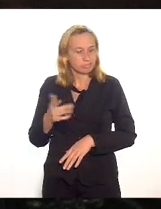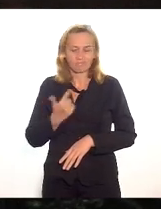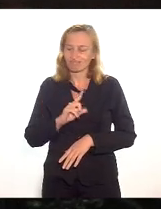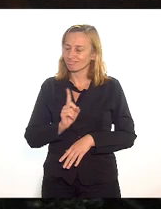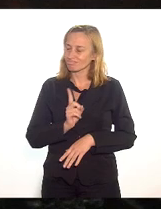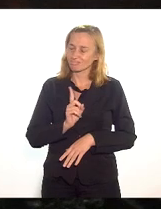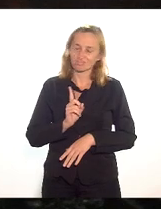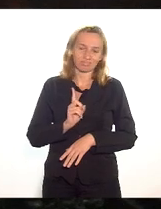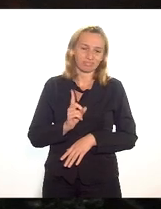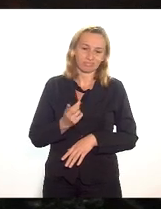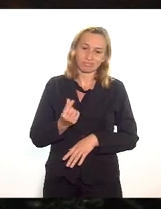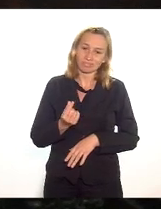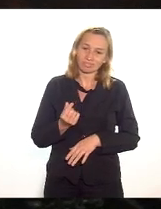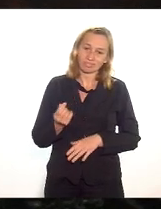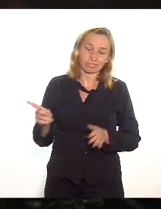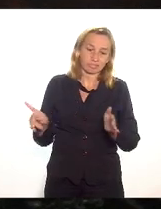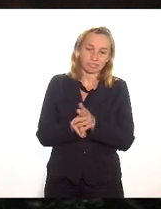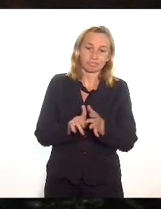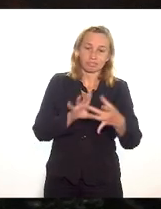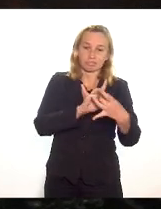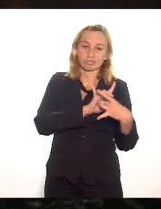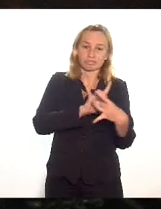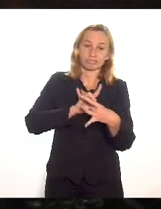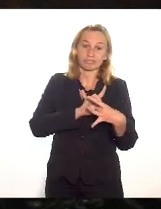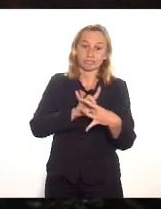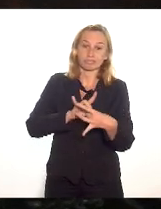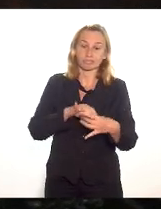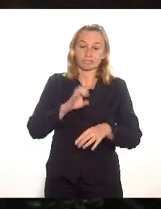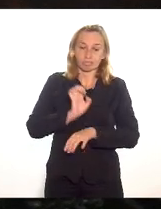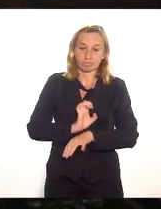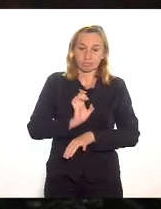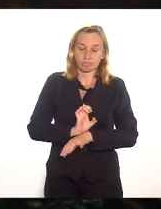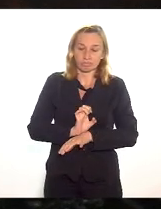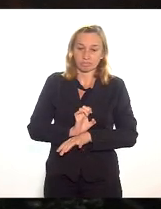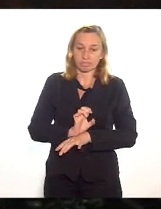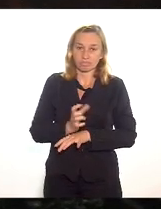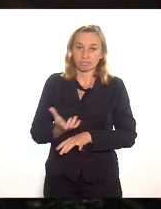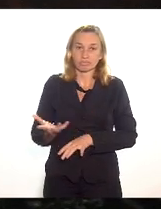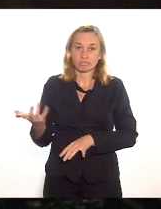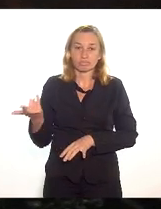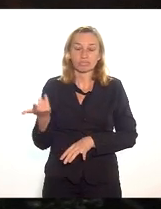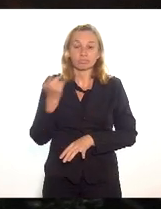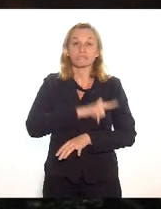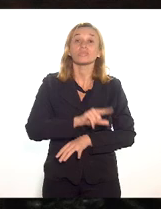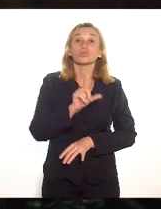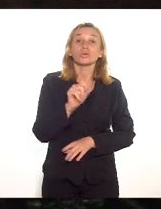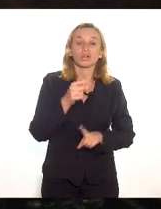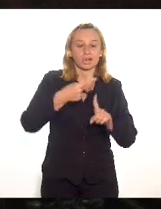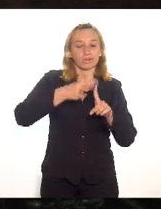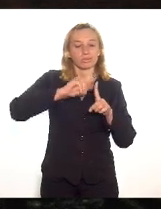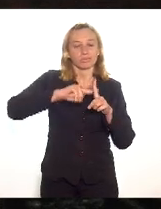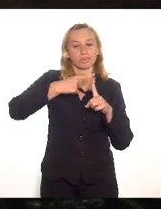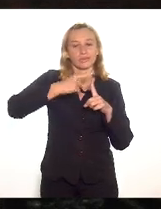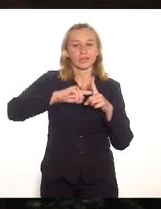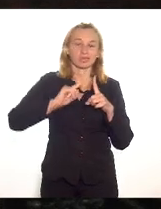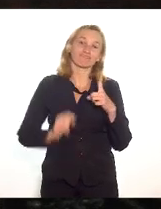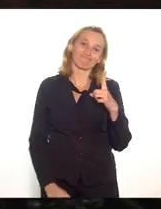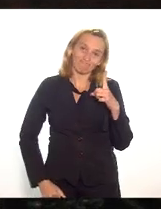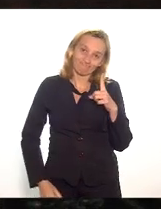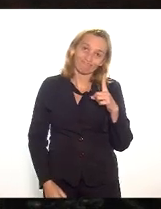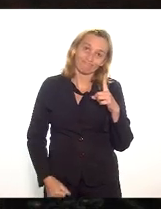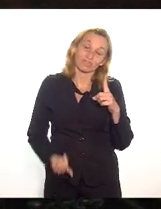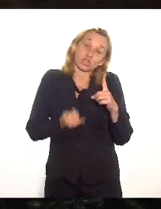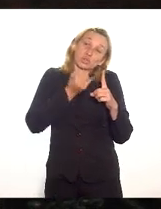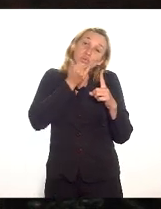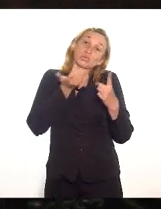vai, esse dinheiro vai ficar com a União. O Estado vai ganhar uma banana, desculpe a palavra. A gente vai deixar de ganhar, de arrecadar, que o